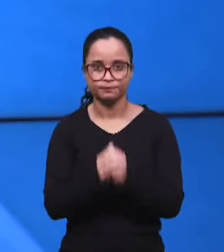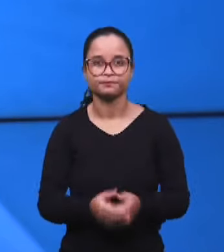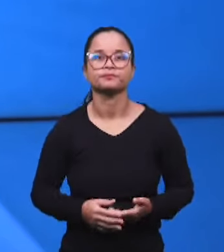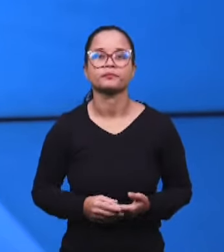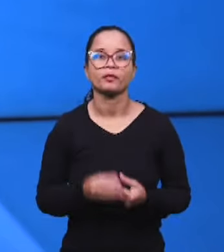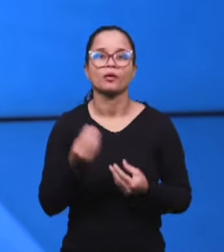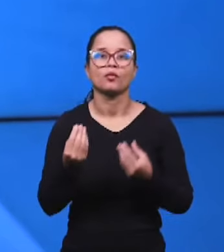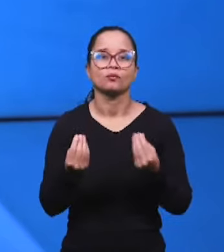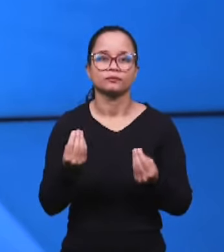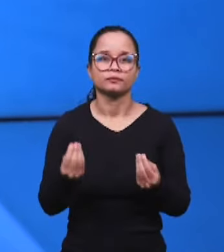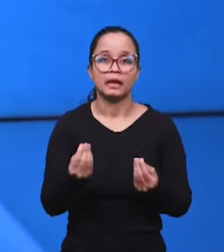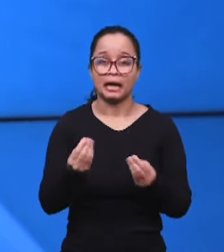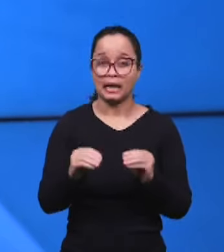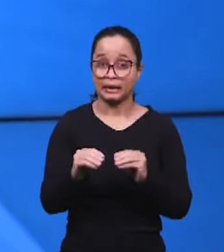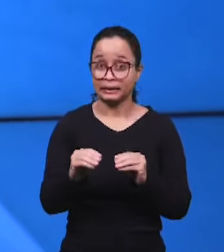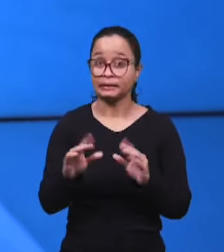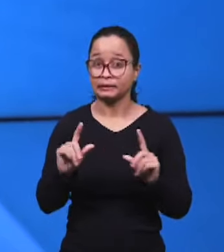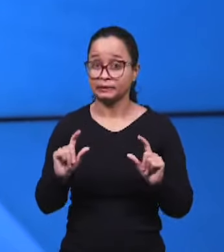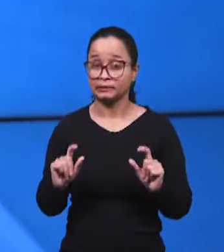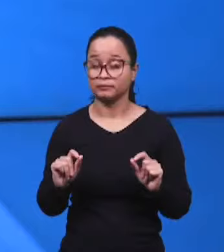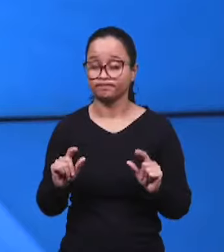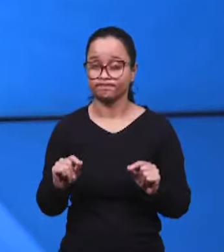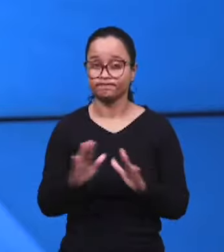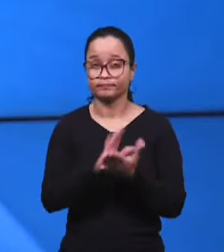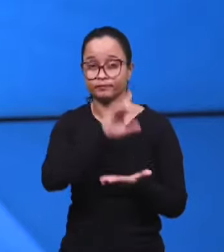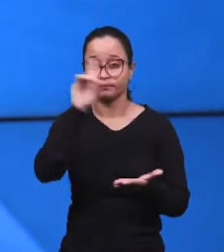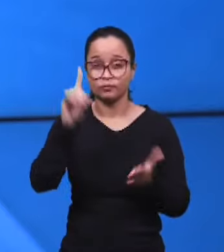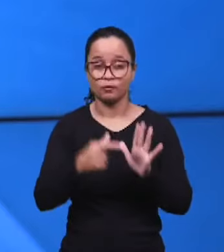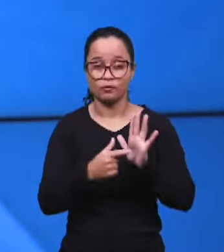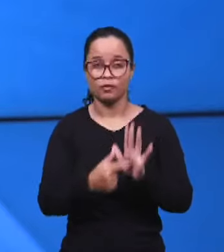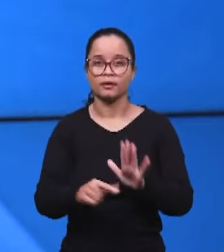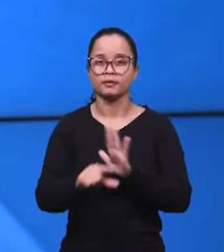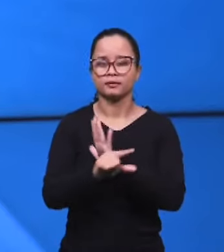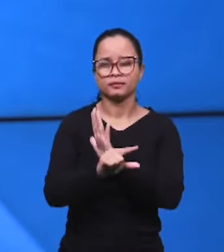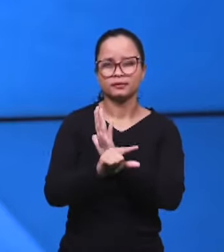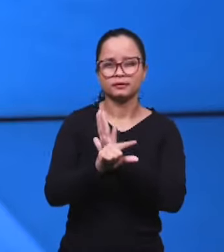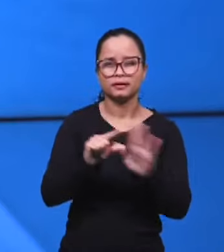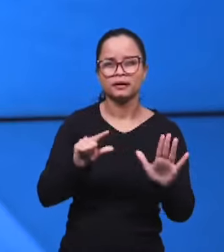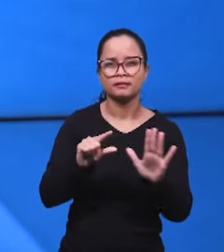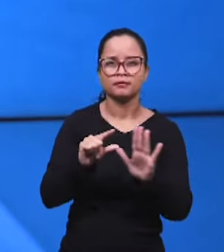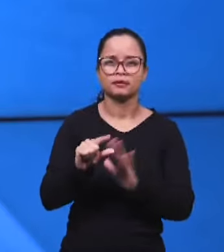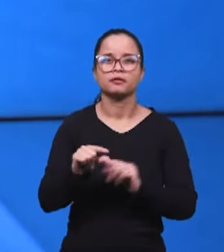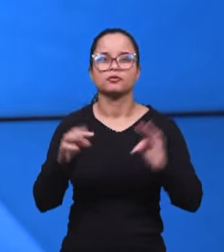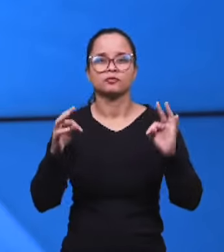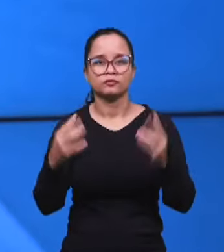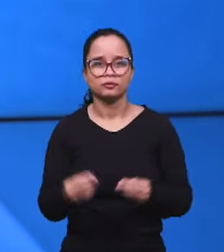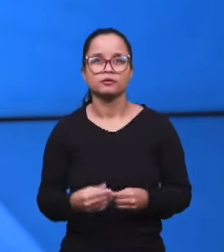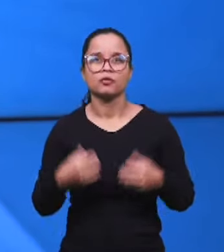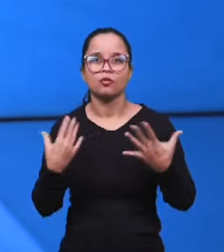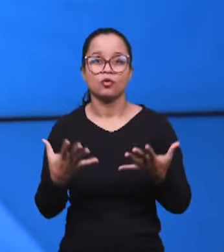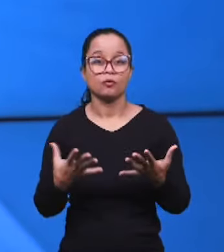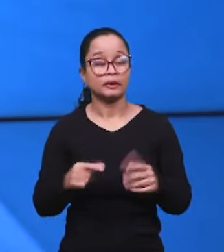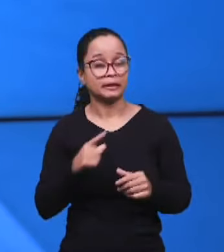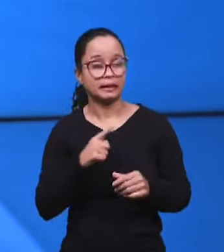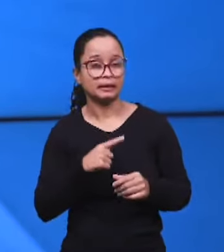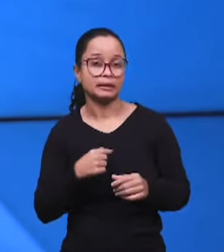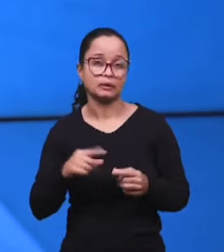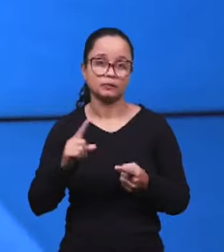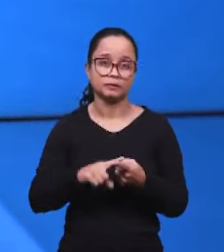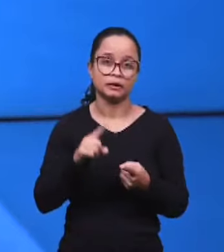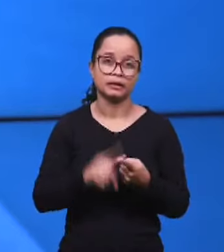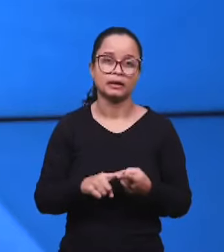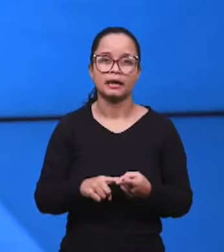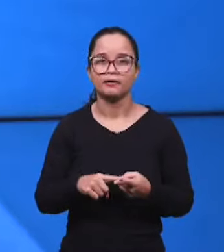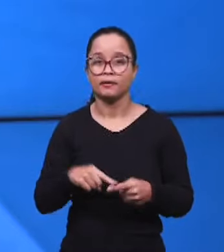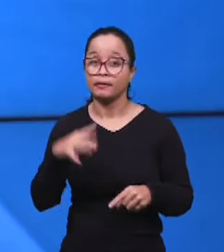usa, né? Nos mostra nesses dois versículos da proximidade desse tempo, né? numa expressão, nós vemos exatamente, eis